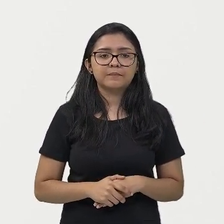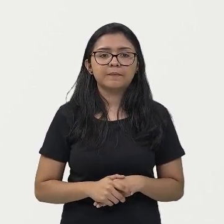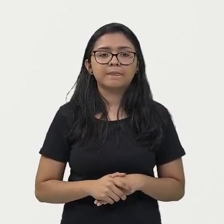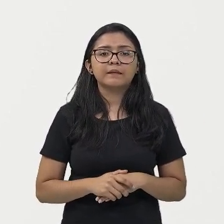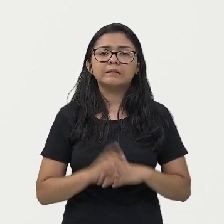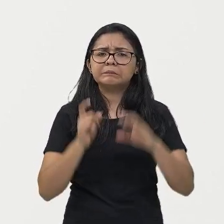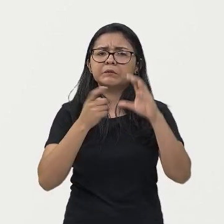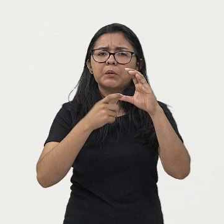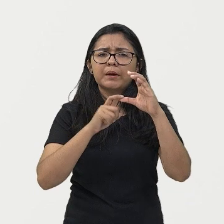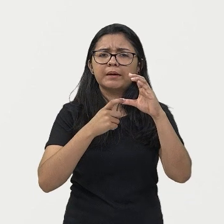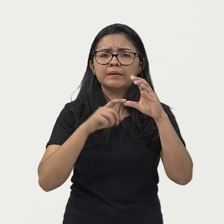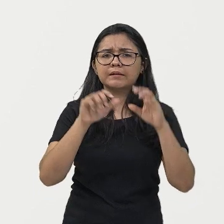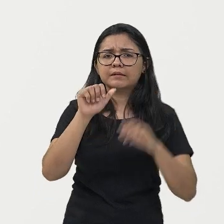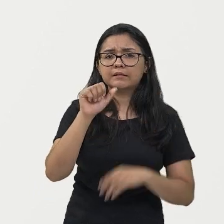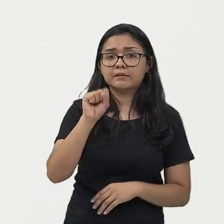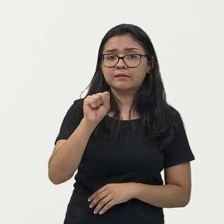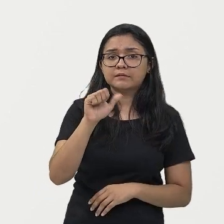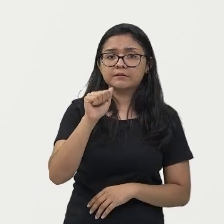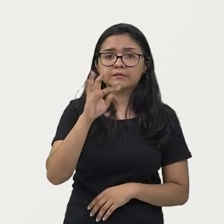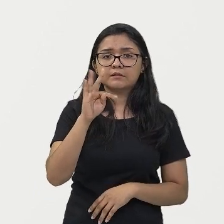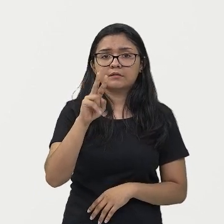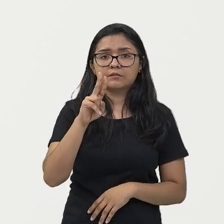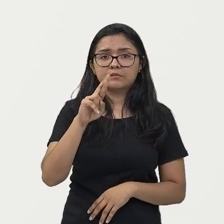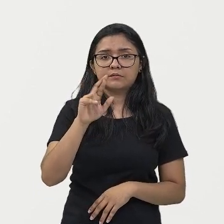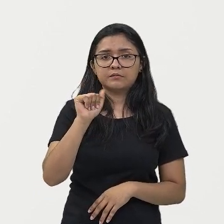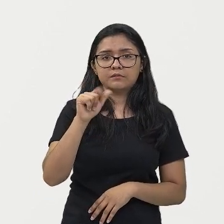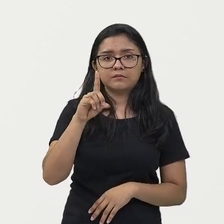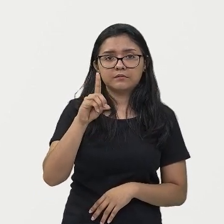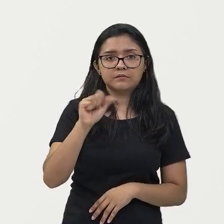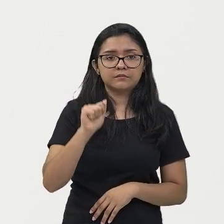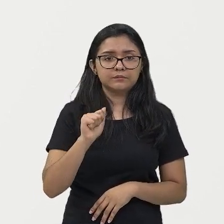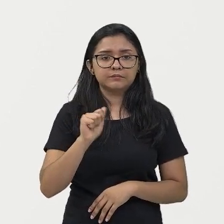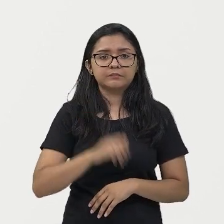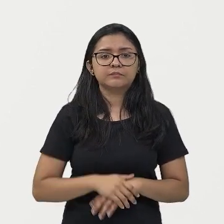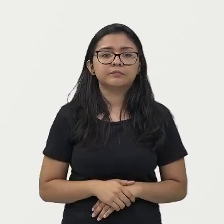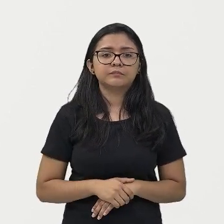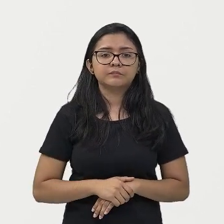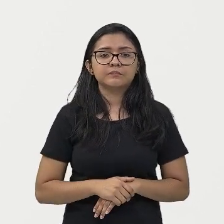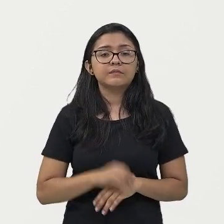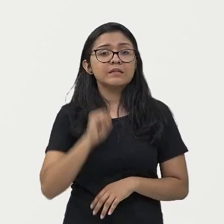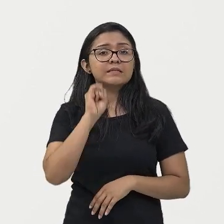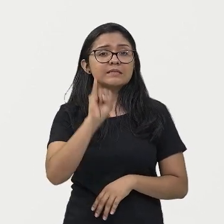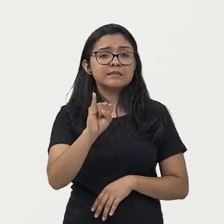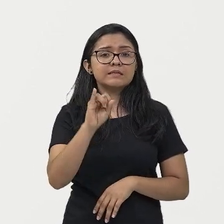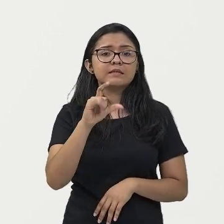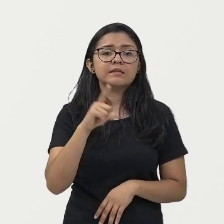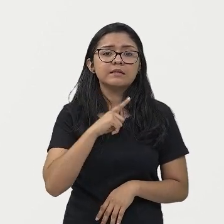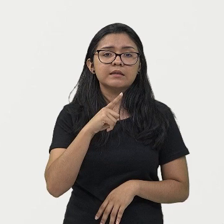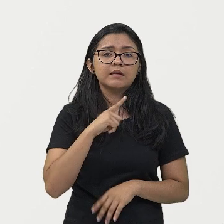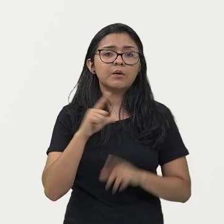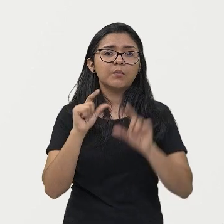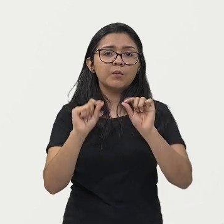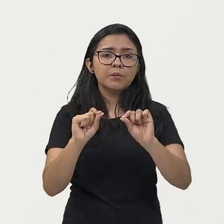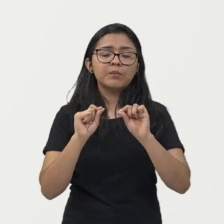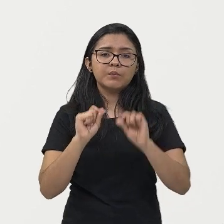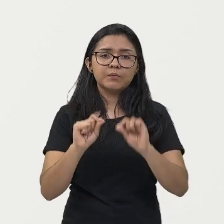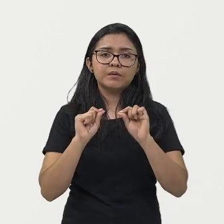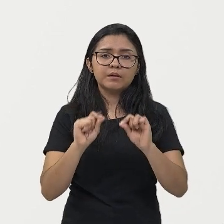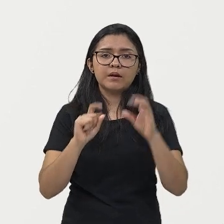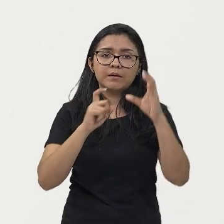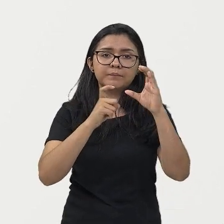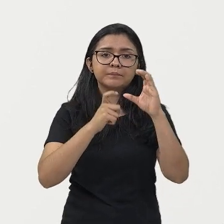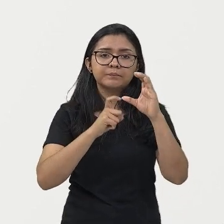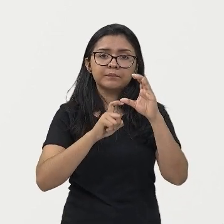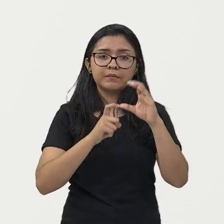Cadeia saturada. Quando a cadeia ela é saturada? Quando só existe ligações simples entre